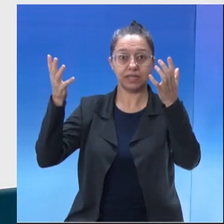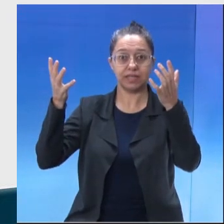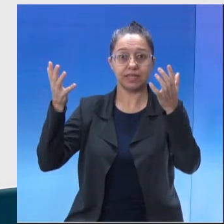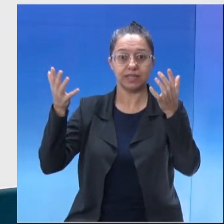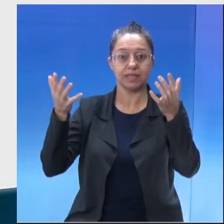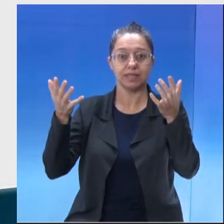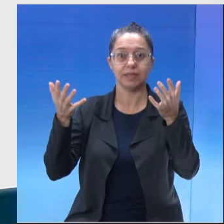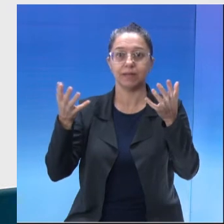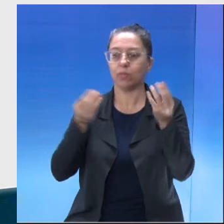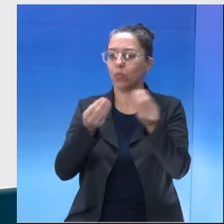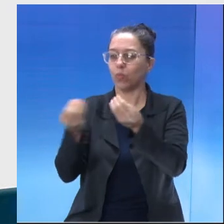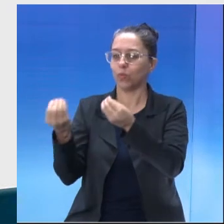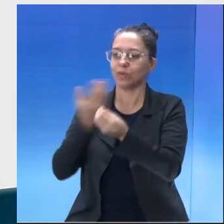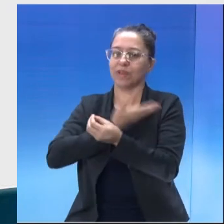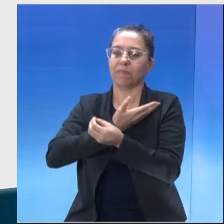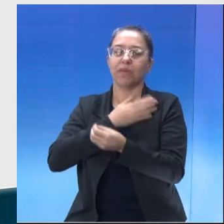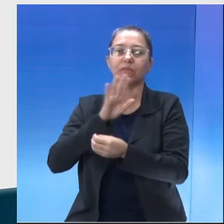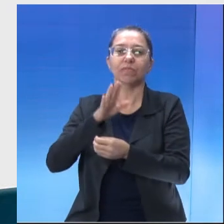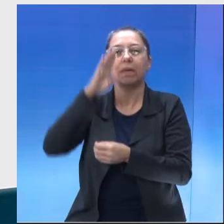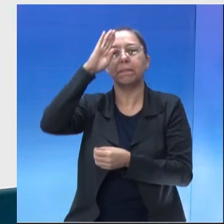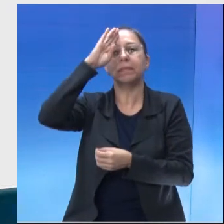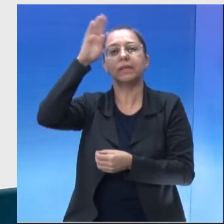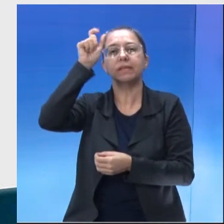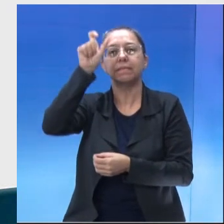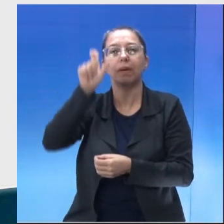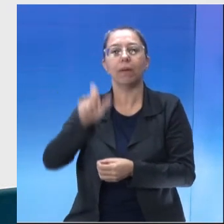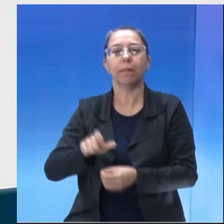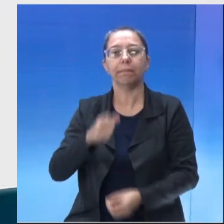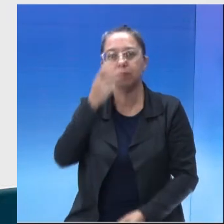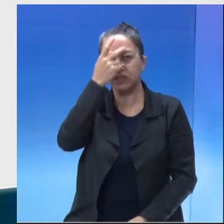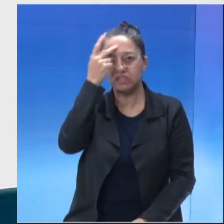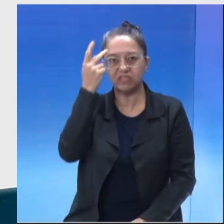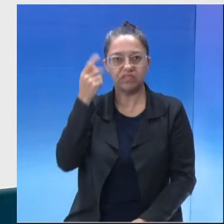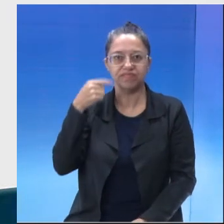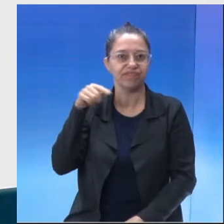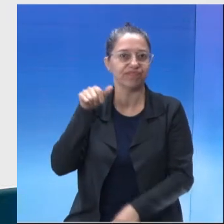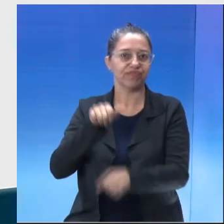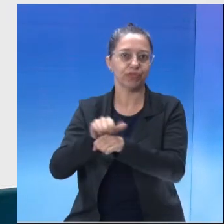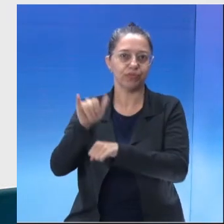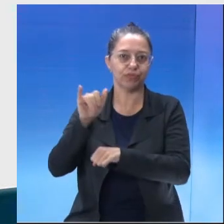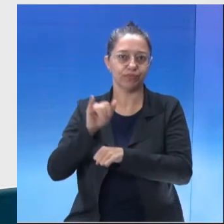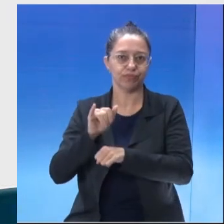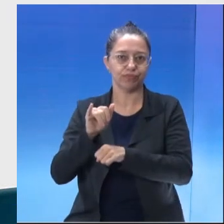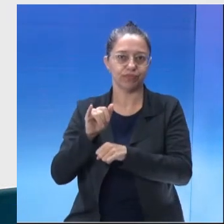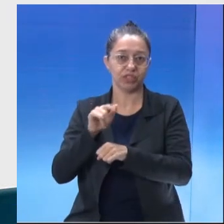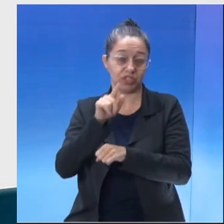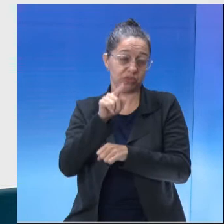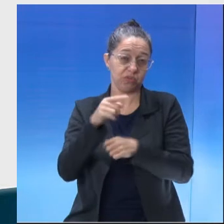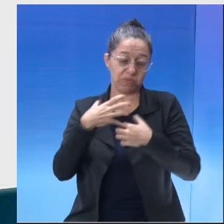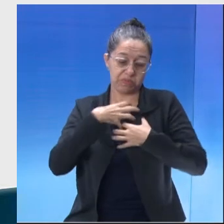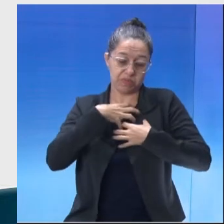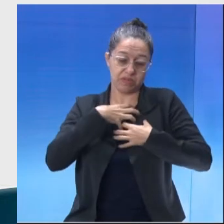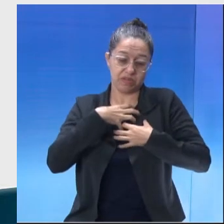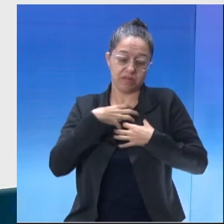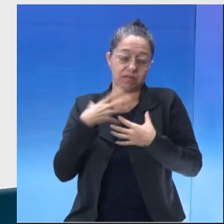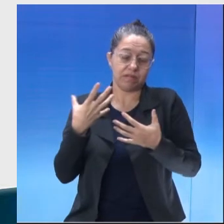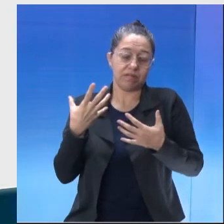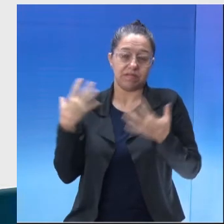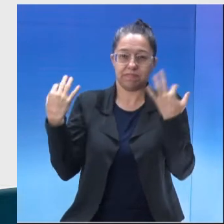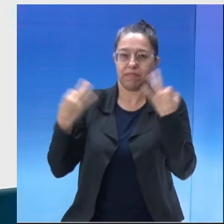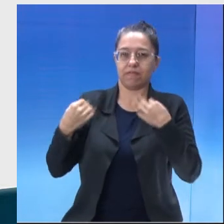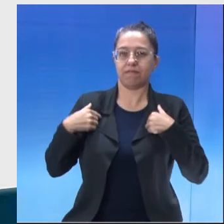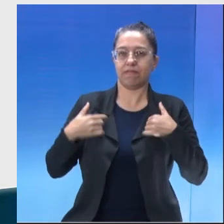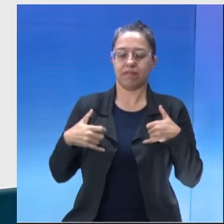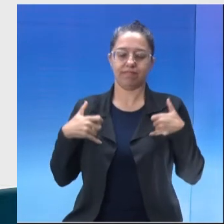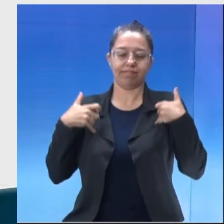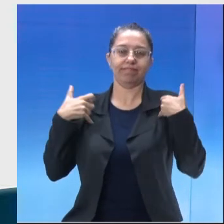não iria. Quando achou que estava bela, não arrasou corações. Quando saiu sem maquiagem e com